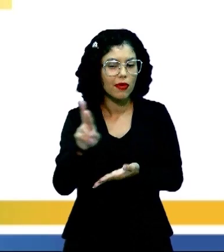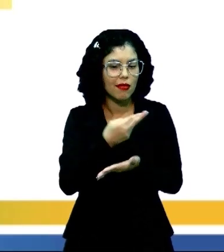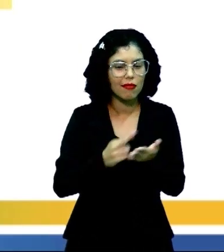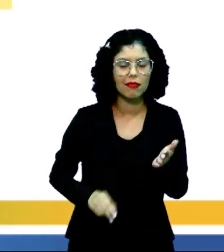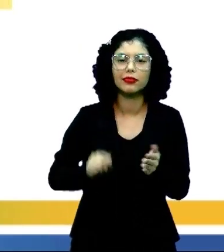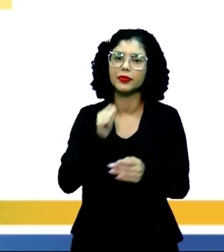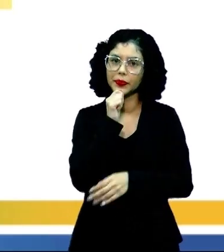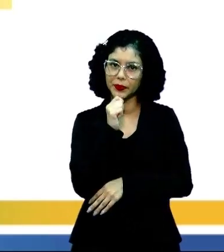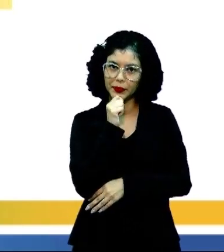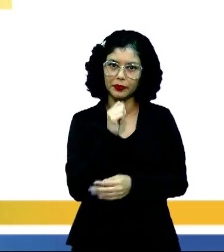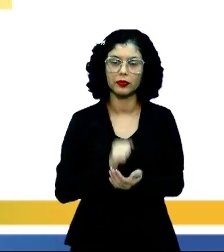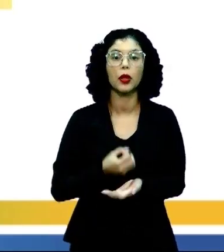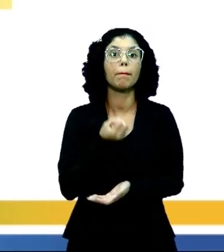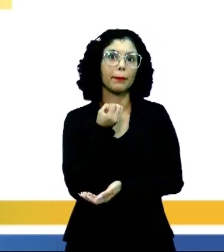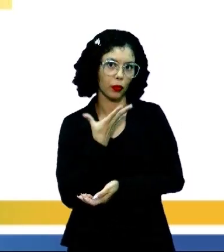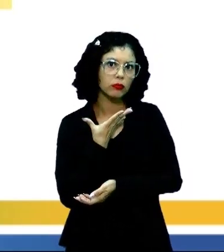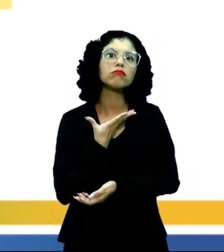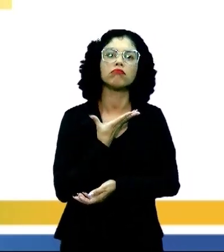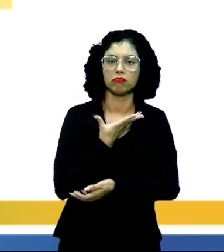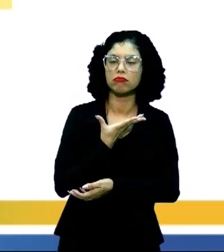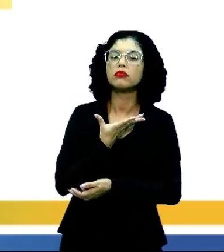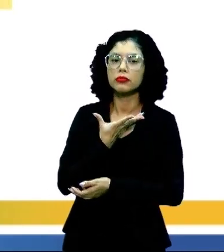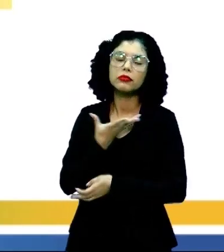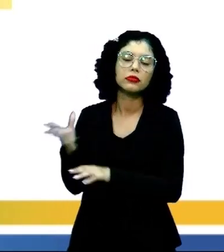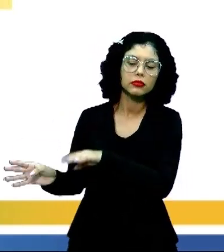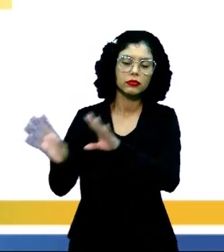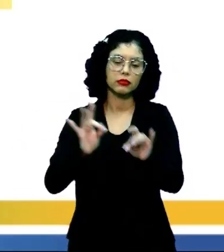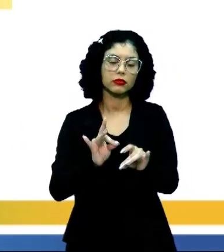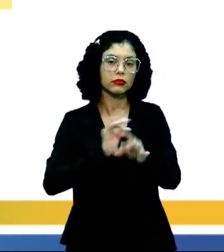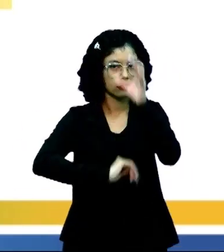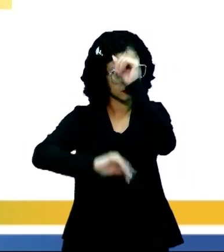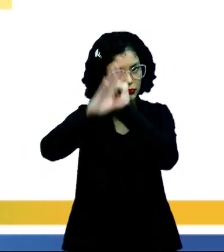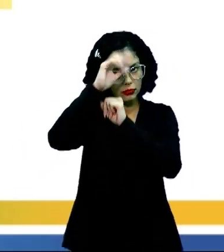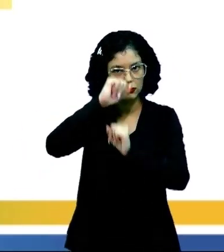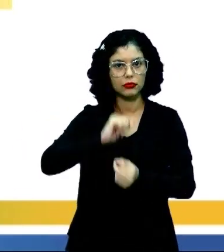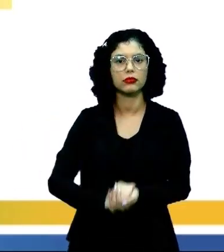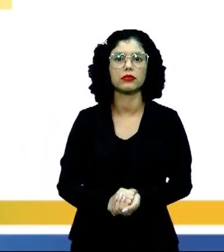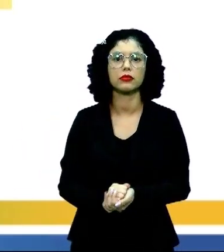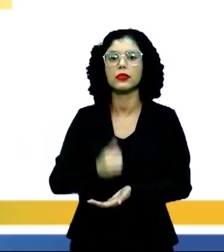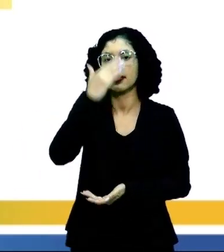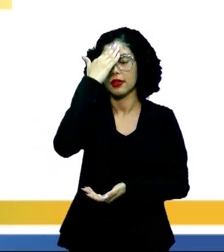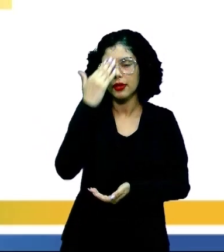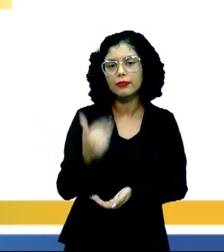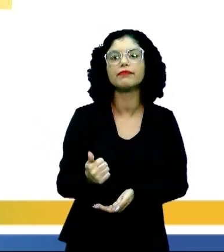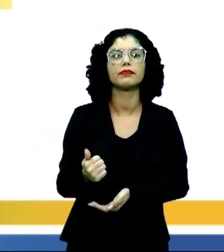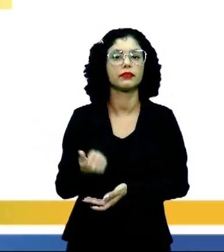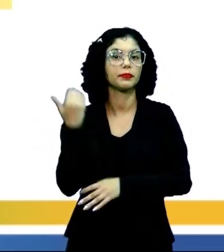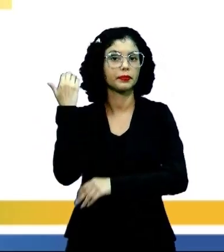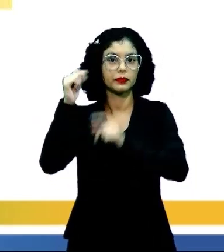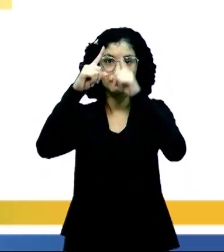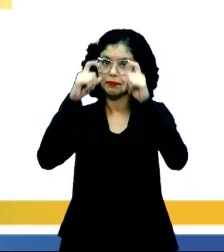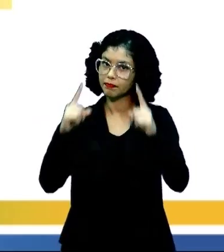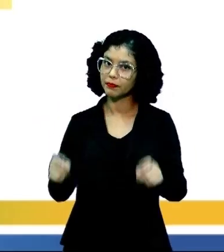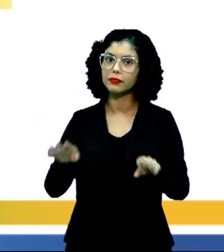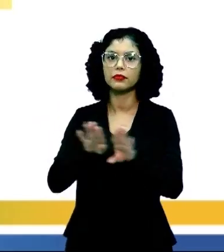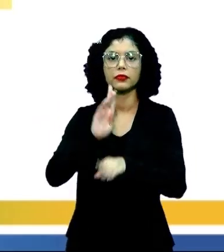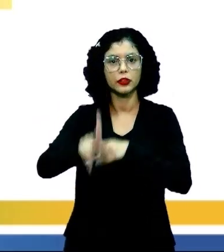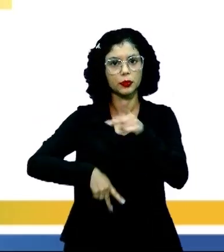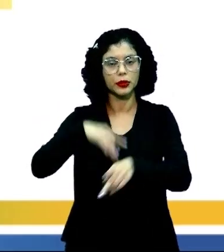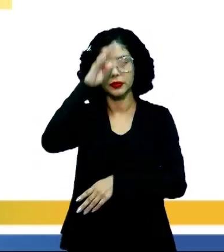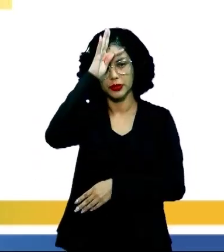redações boas que traziam conhecimentos e saberes científicos de